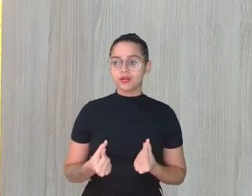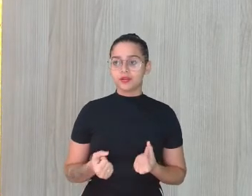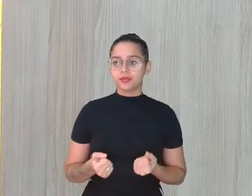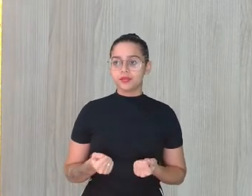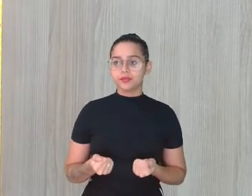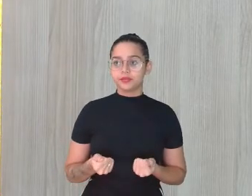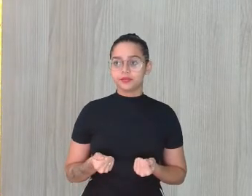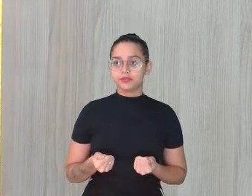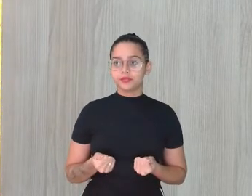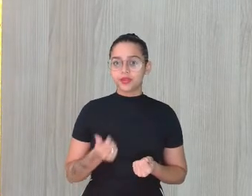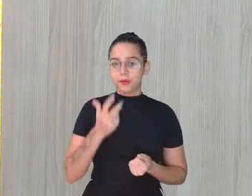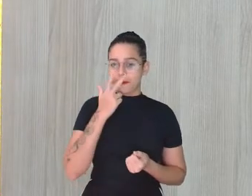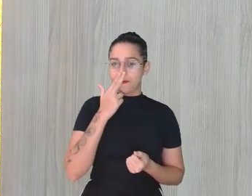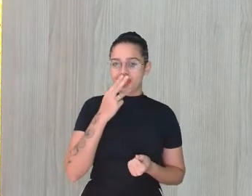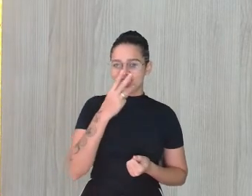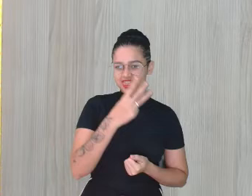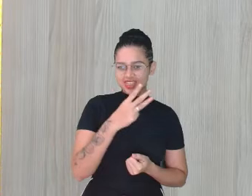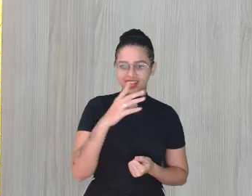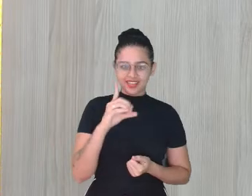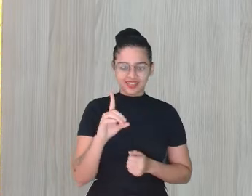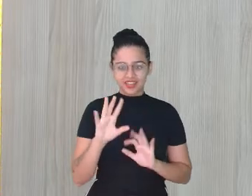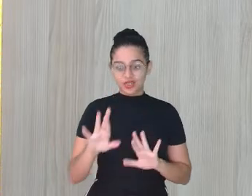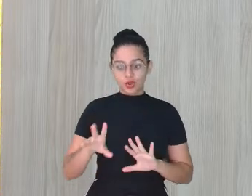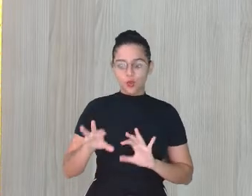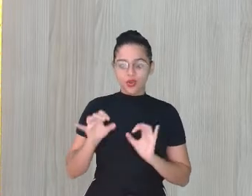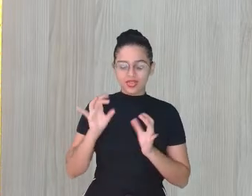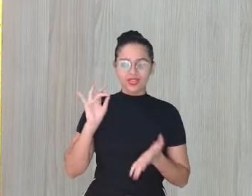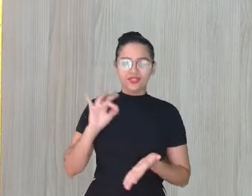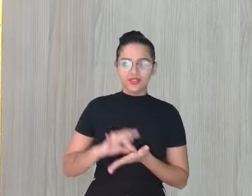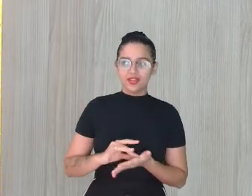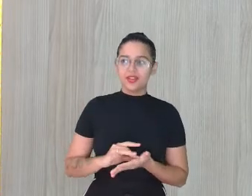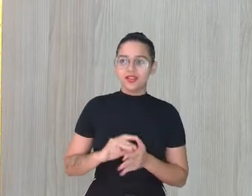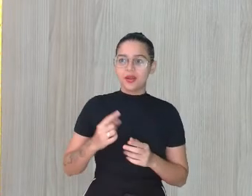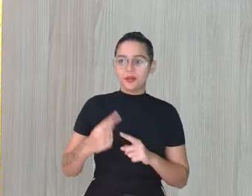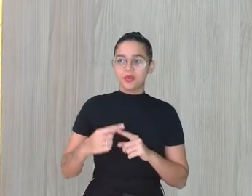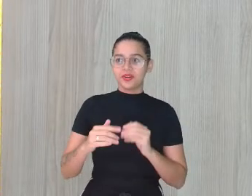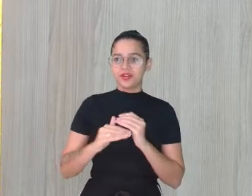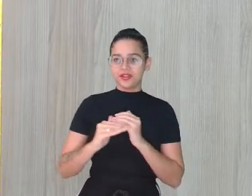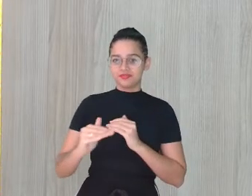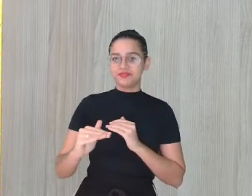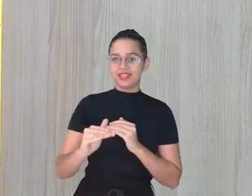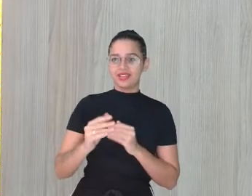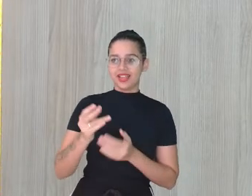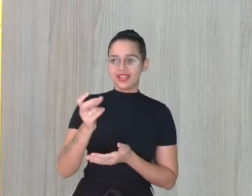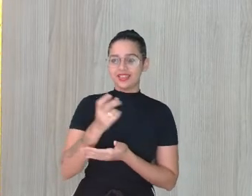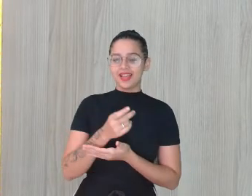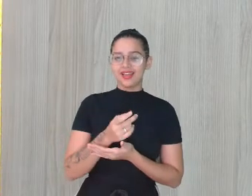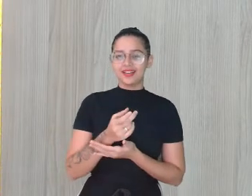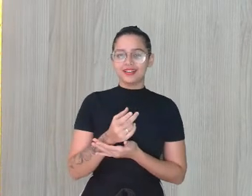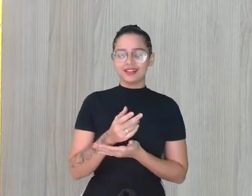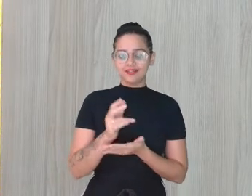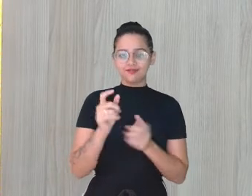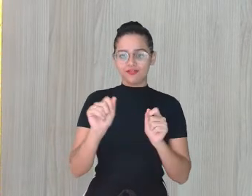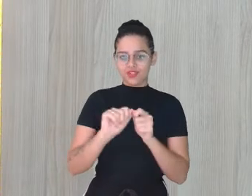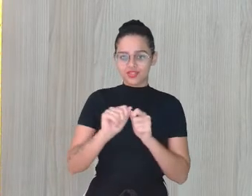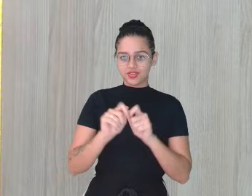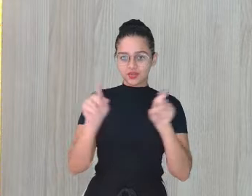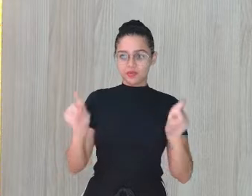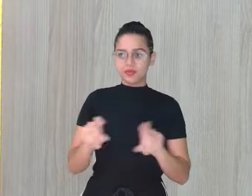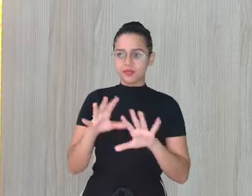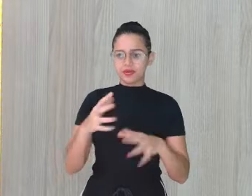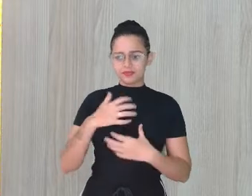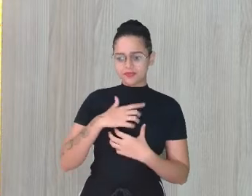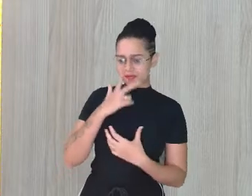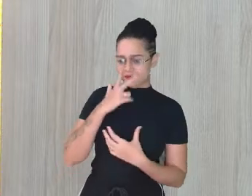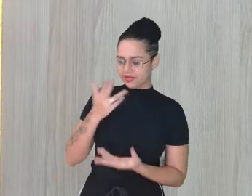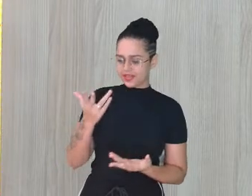Com uma coisa meio 3D, né? Que não é 3D de fato, porque está no plano aí da tela. Da tela. Mas dá essa